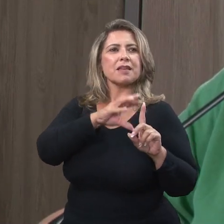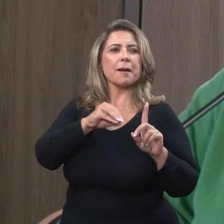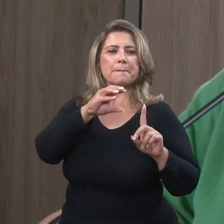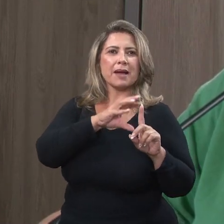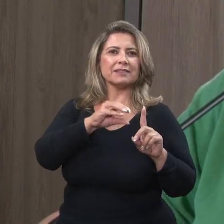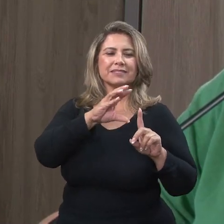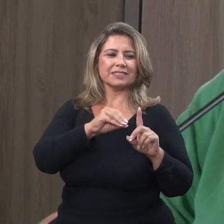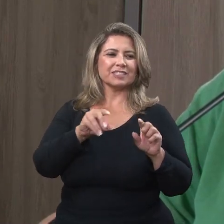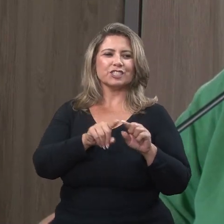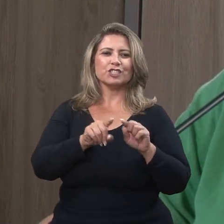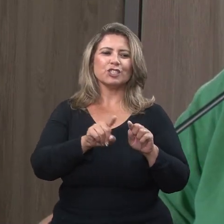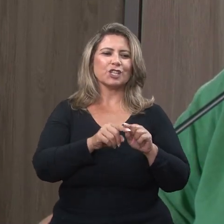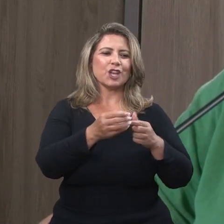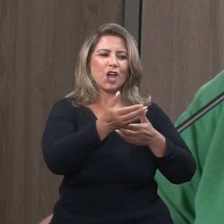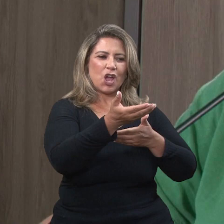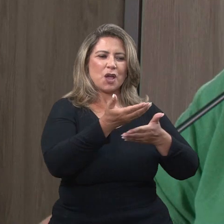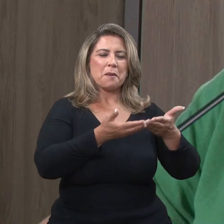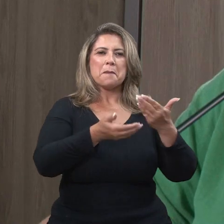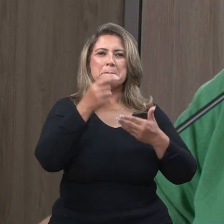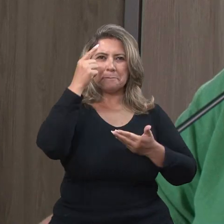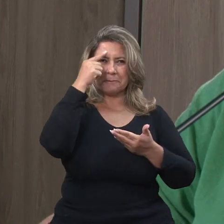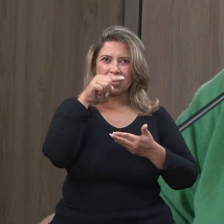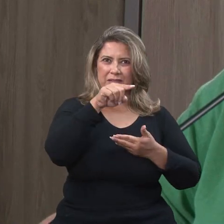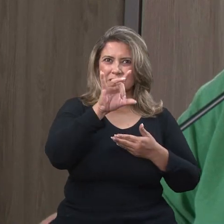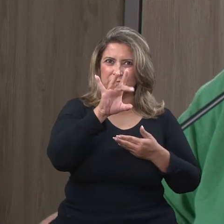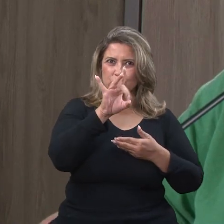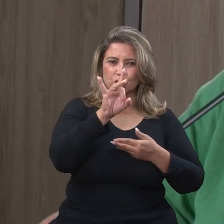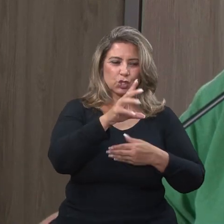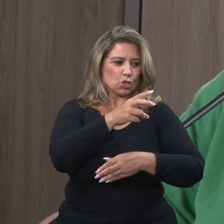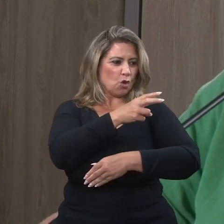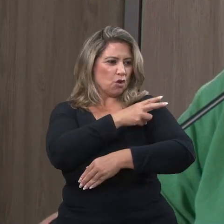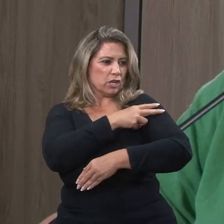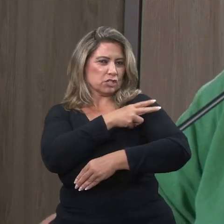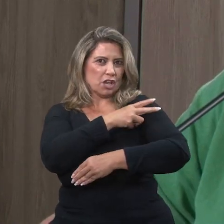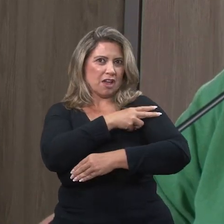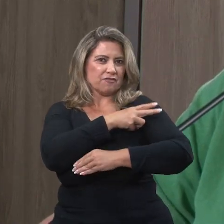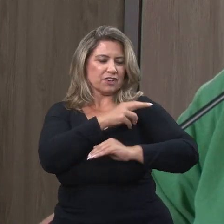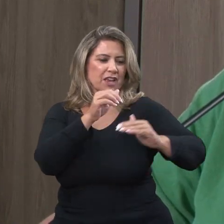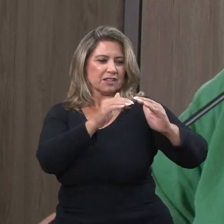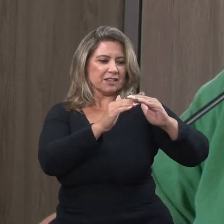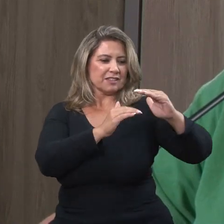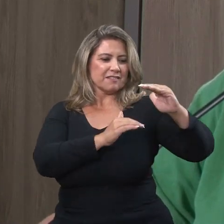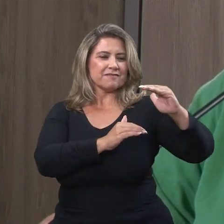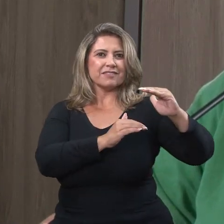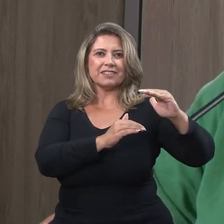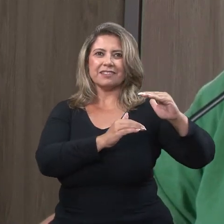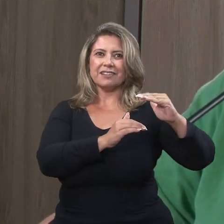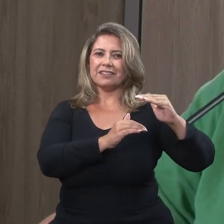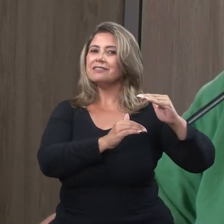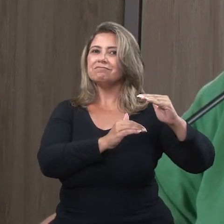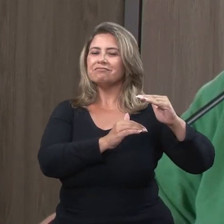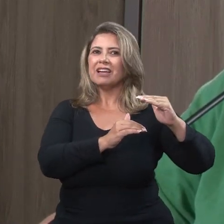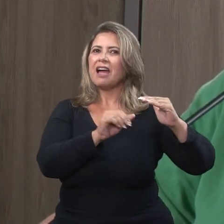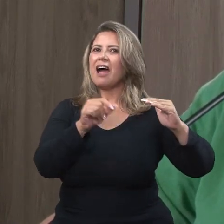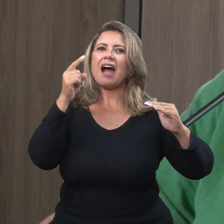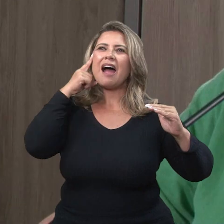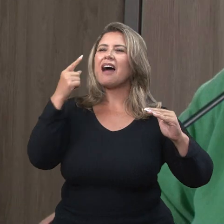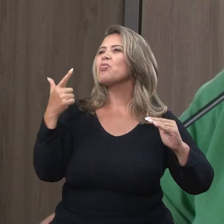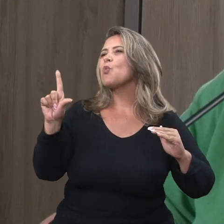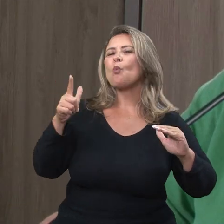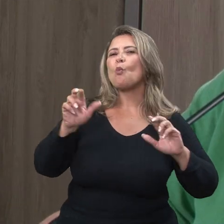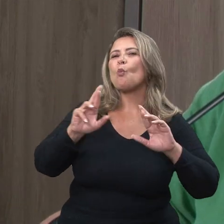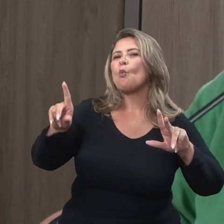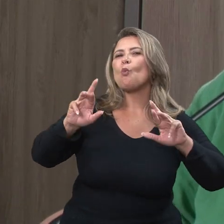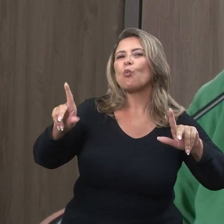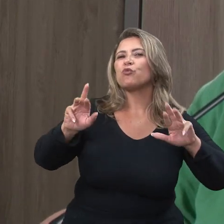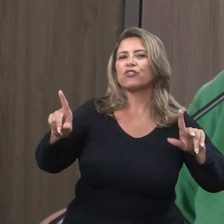numa relação hierárquica de trabalho, tentando, por exemplo, colocar que a relação professor-aluno não haveria o crime de